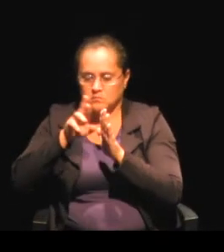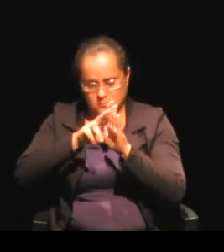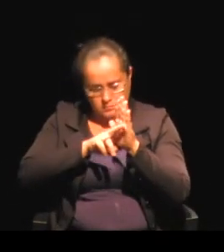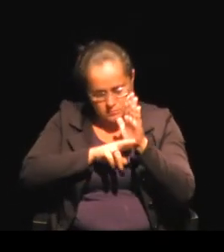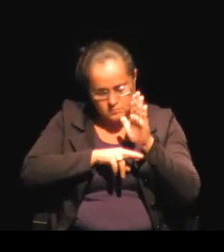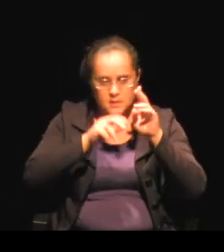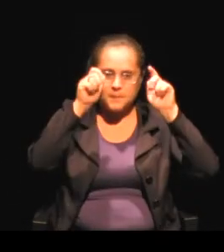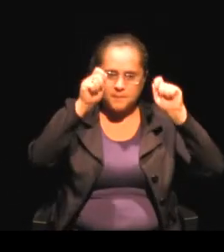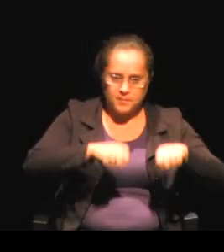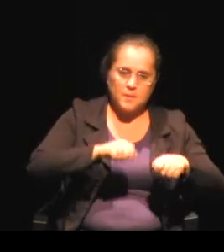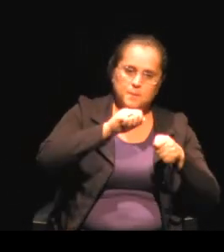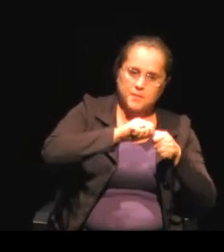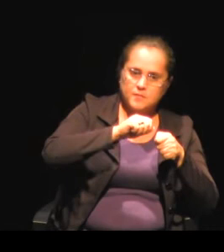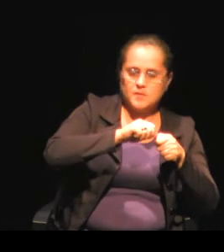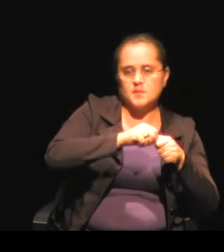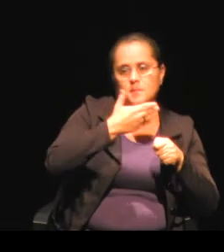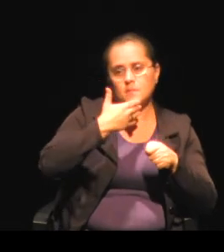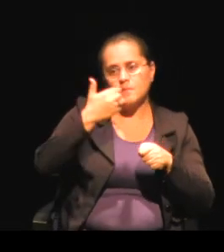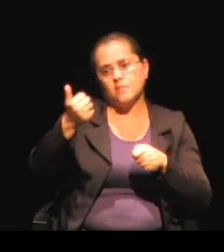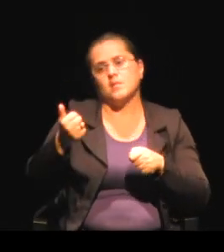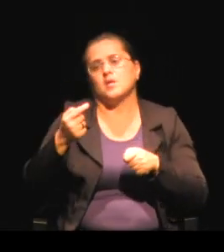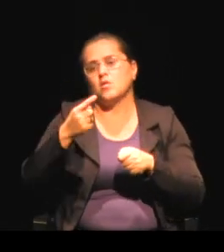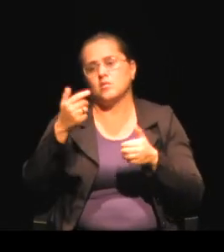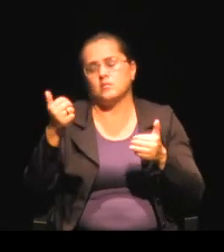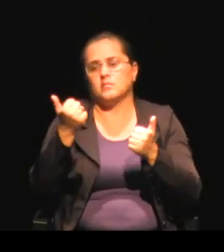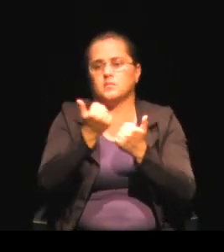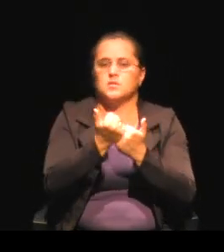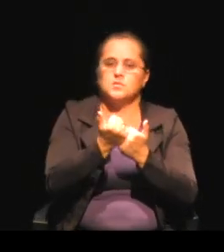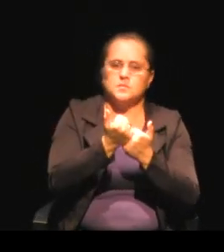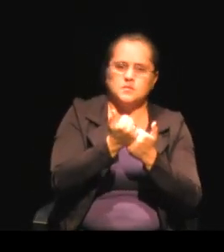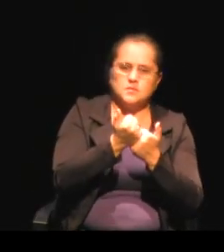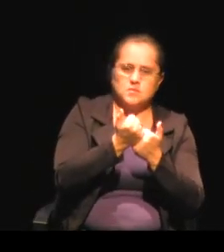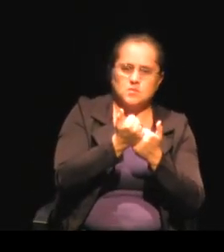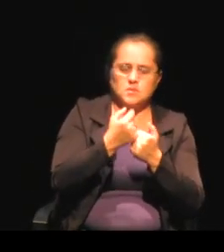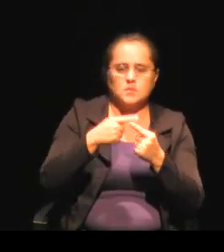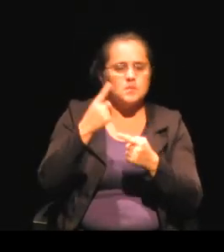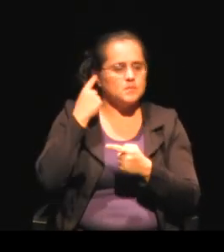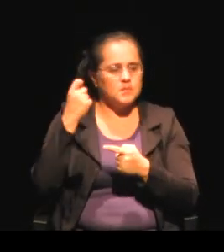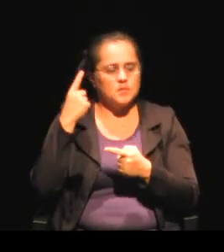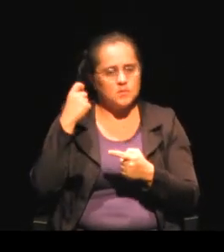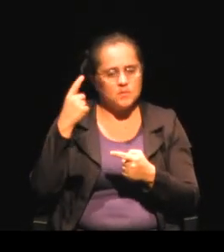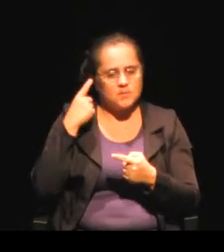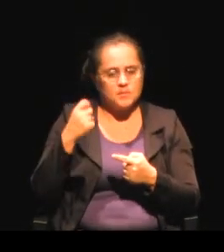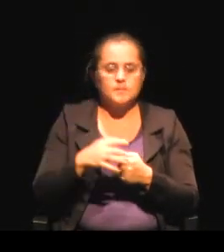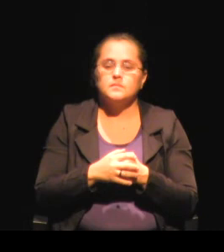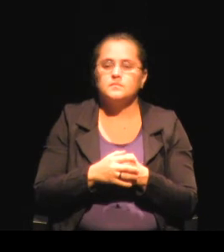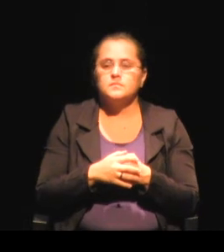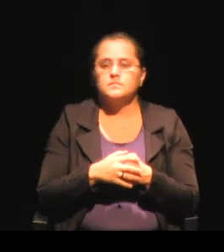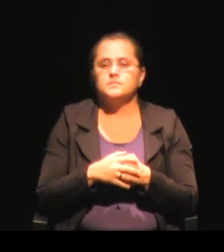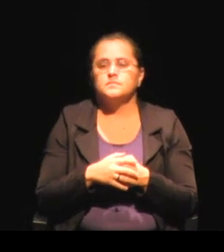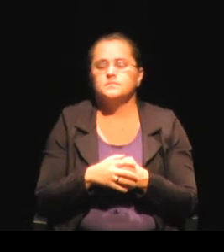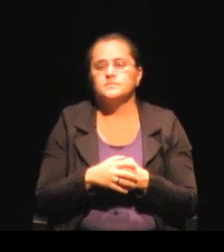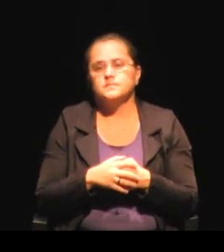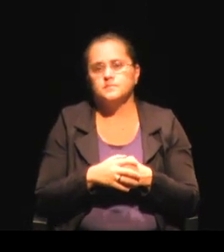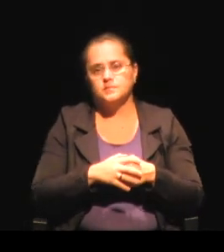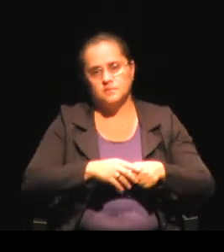As condições de trabalho também, tanto da escola quanto dos profissionais, vão ser muito mais adequadas aqui. Aqui, aquele espaço que eu me referi, que é o restaurante, tem uma cozinha industrial